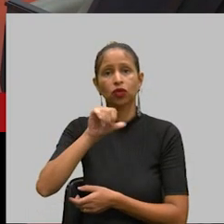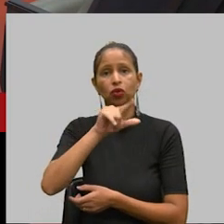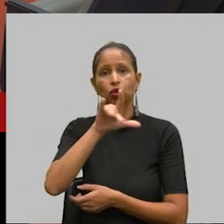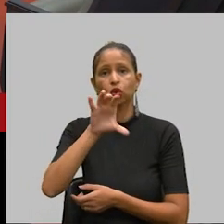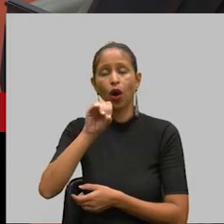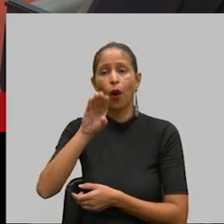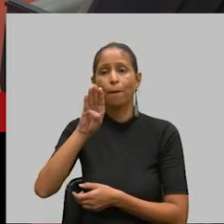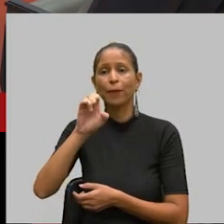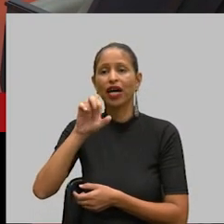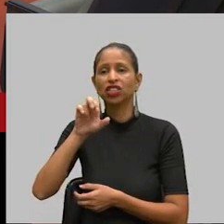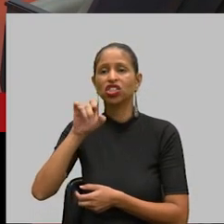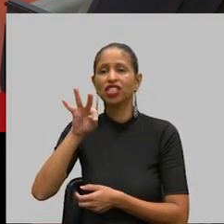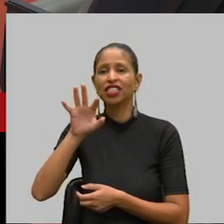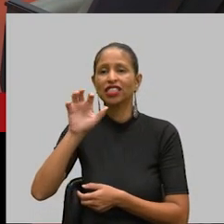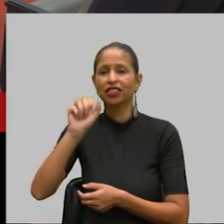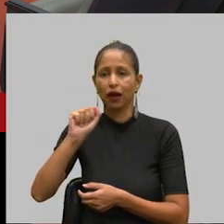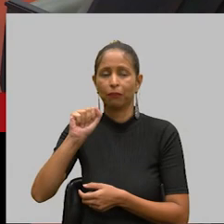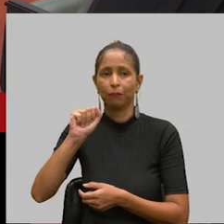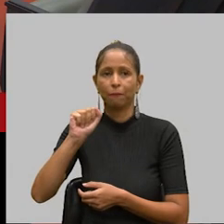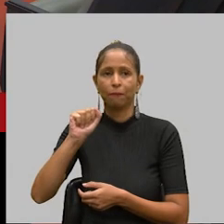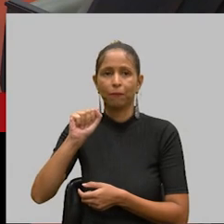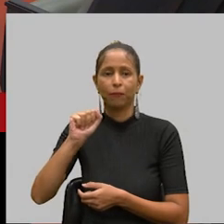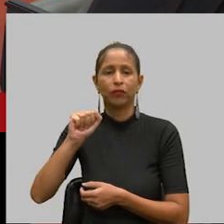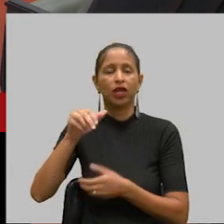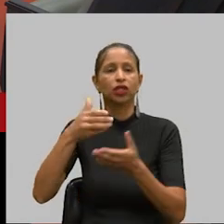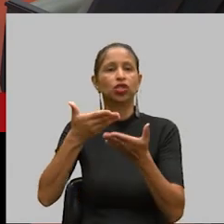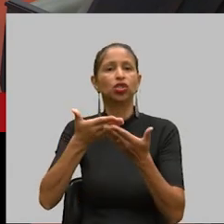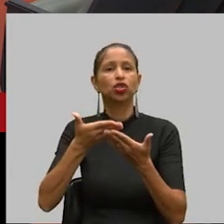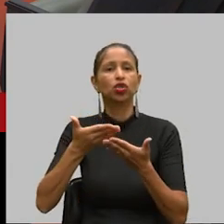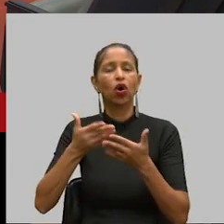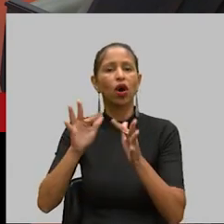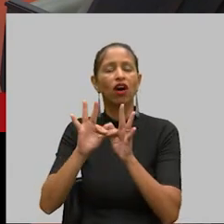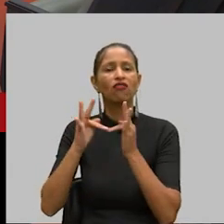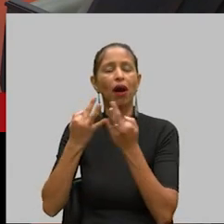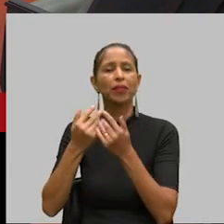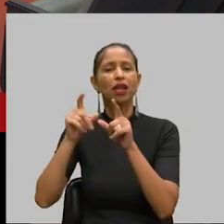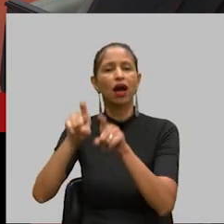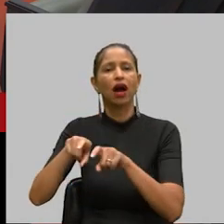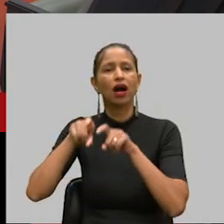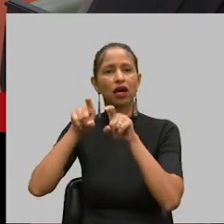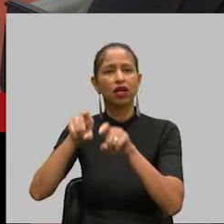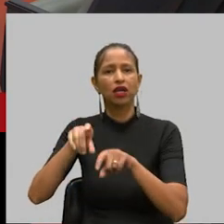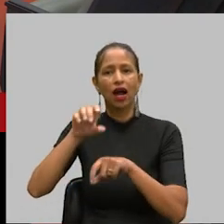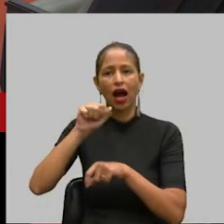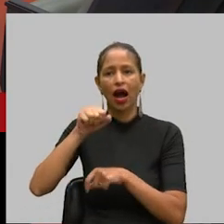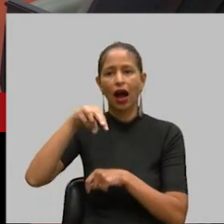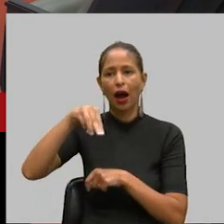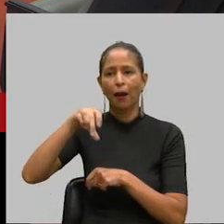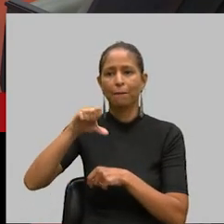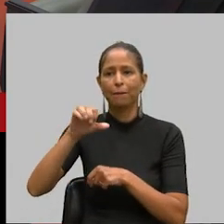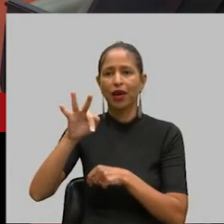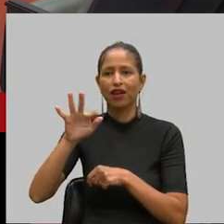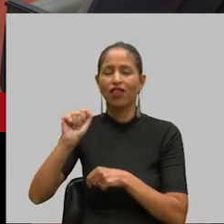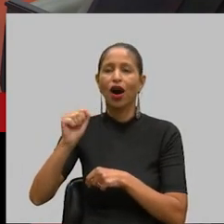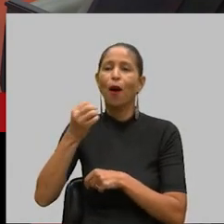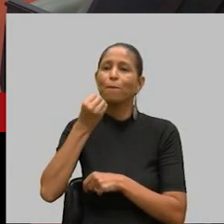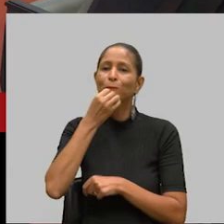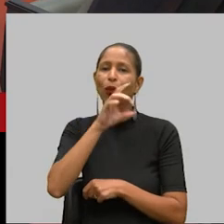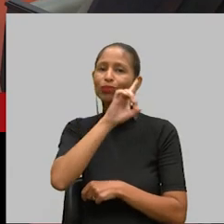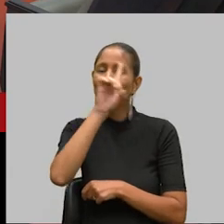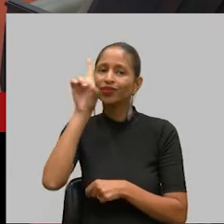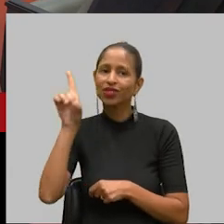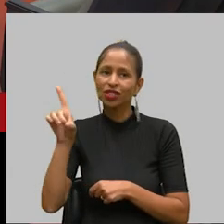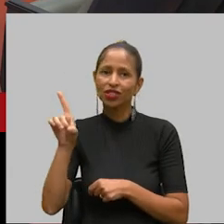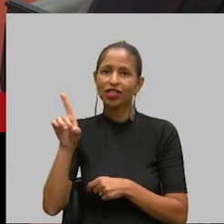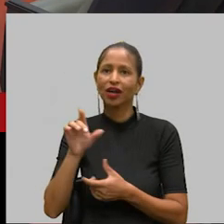coordenador pedagógico da Associação Mineira de escolas família agrícola amefa Bom dia João Batista